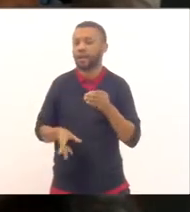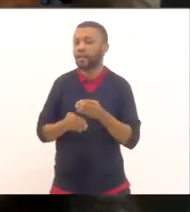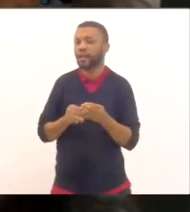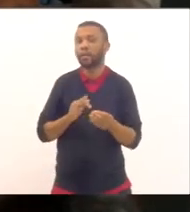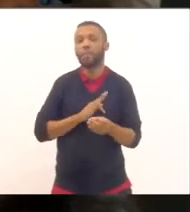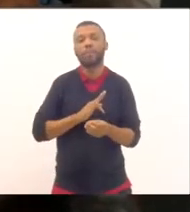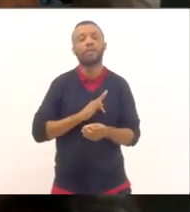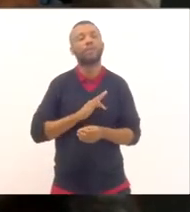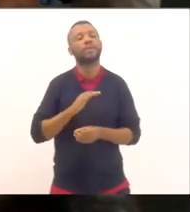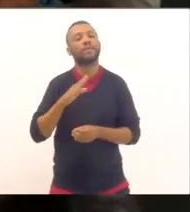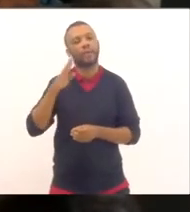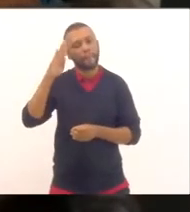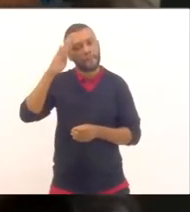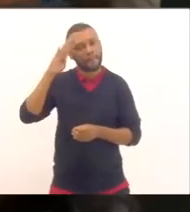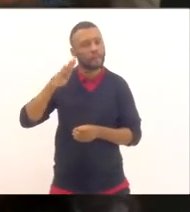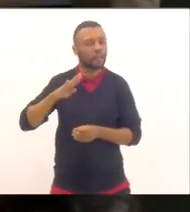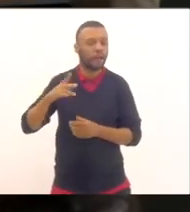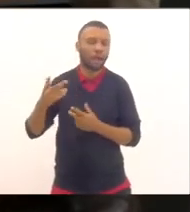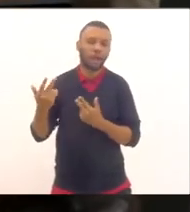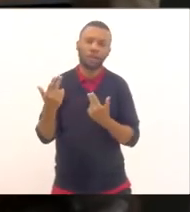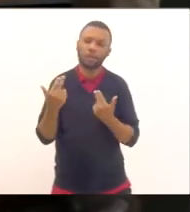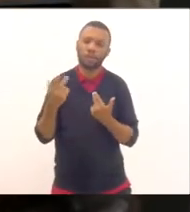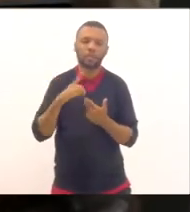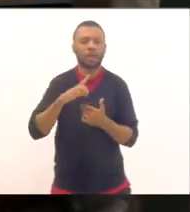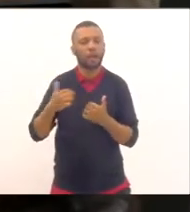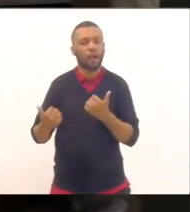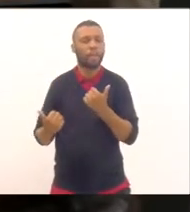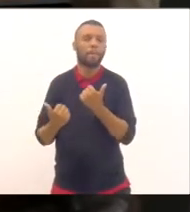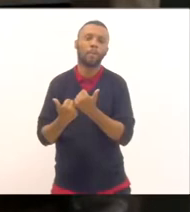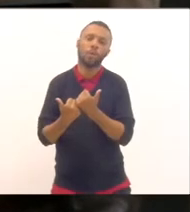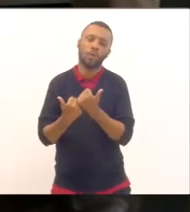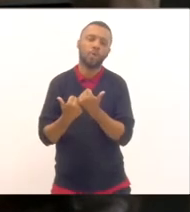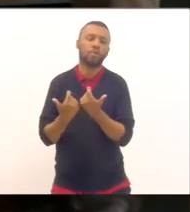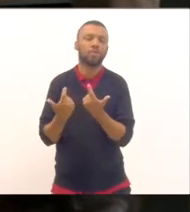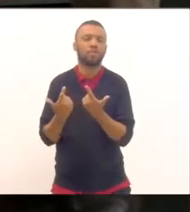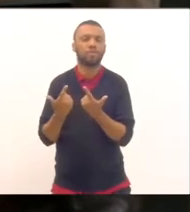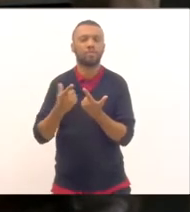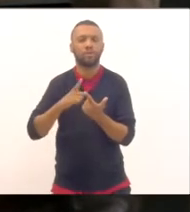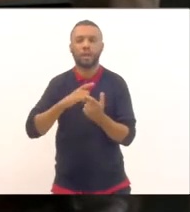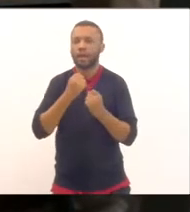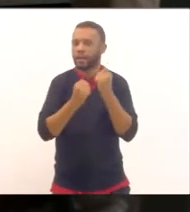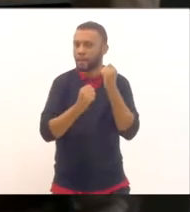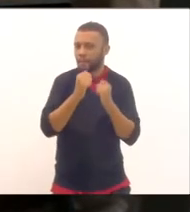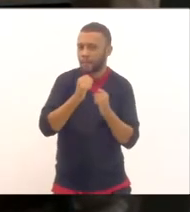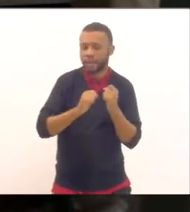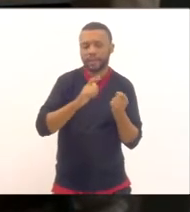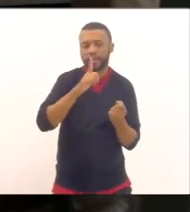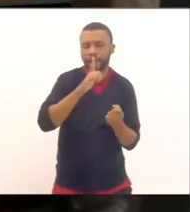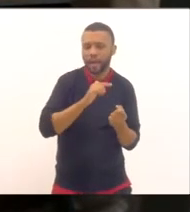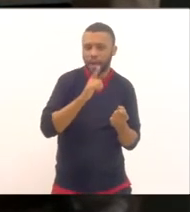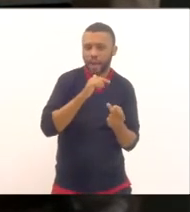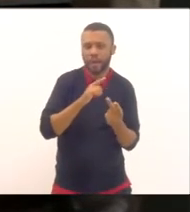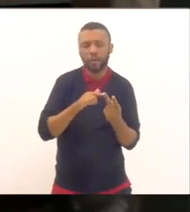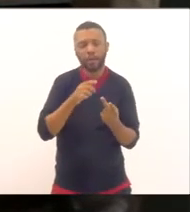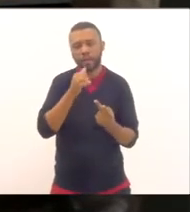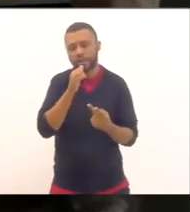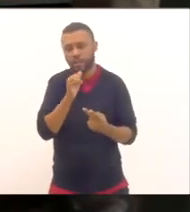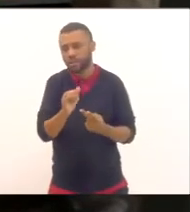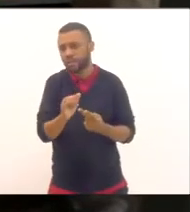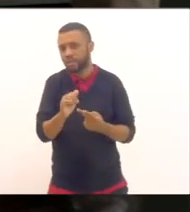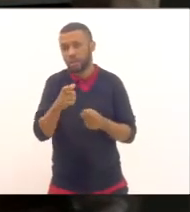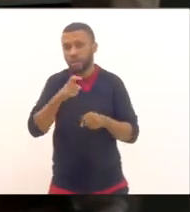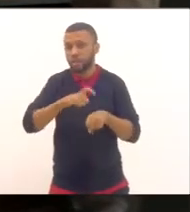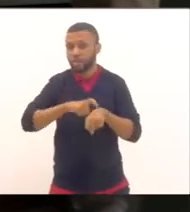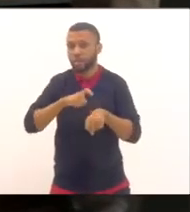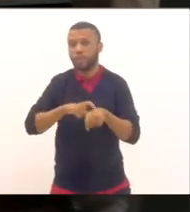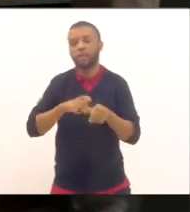da mesma forma que a gente tem o apoio das concessionárias águas do rio Light durante a operação e que